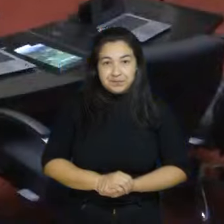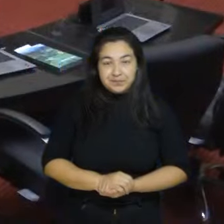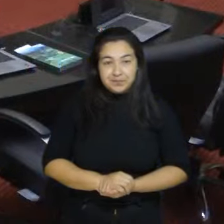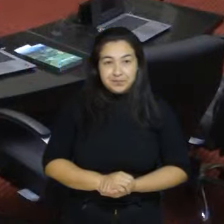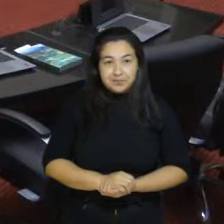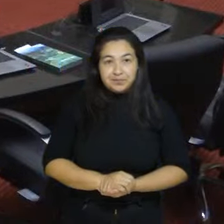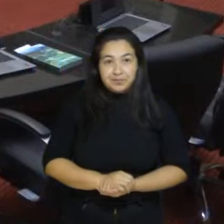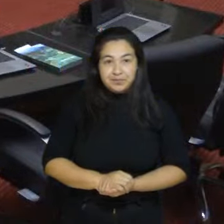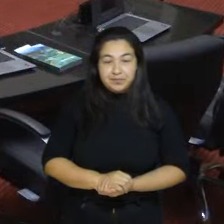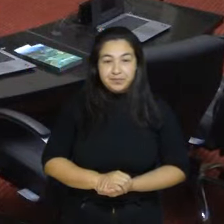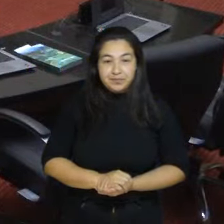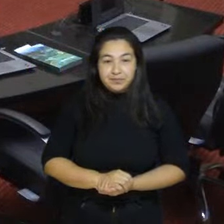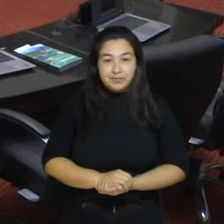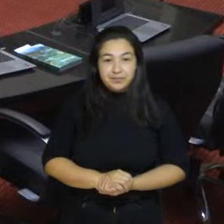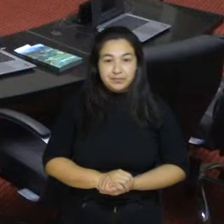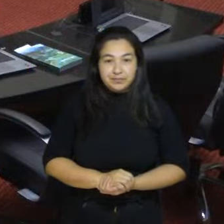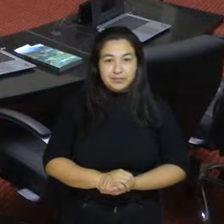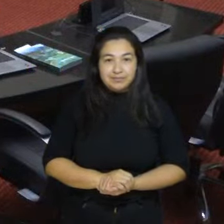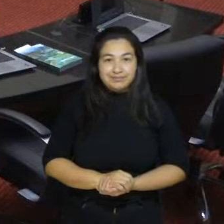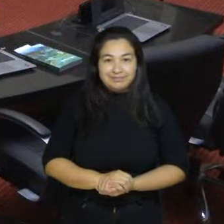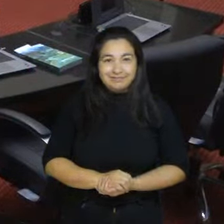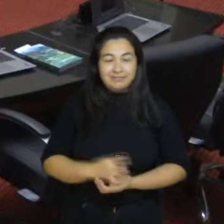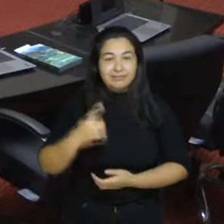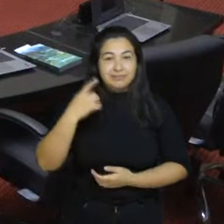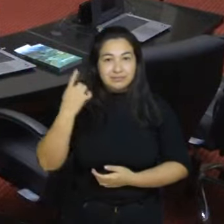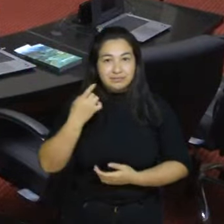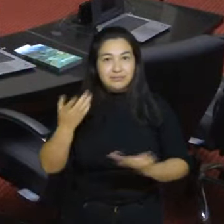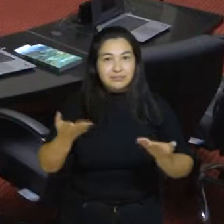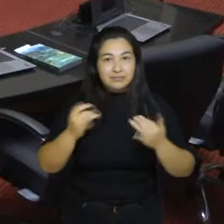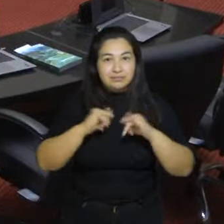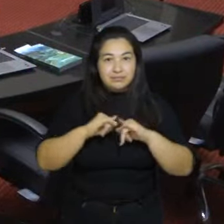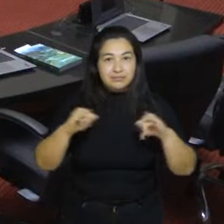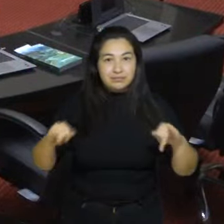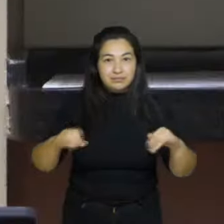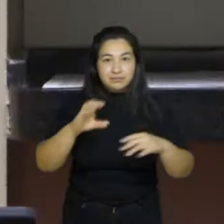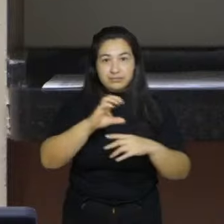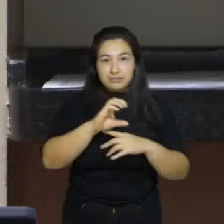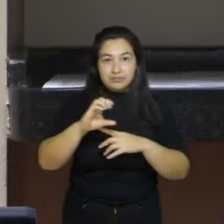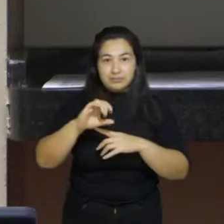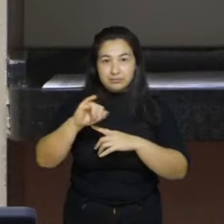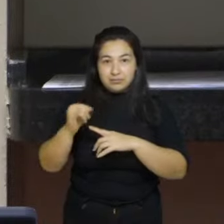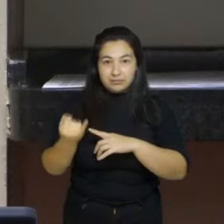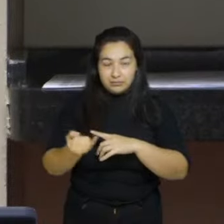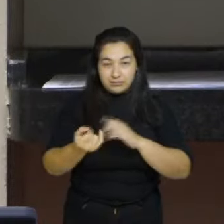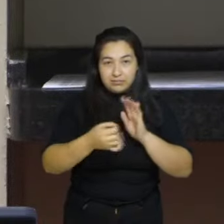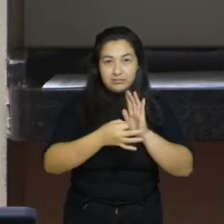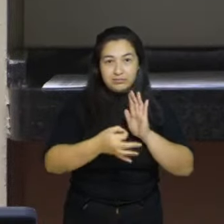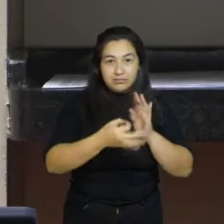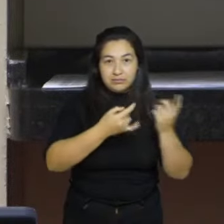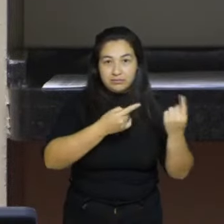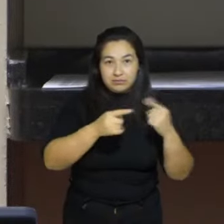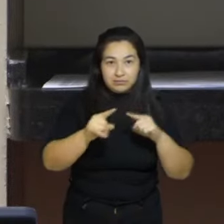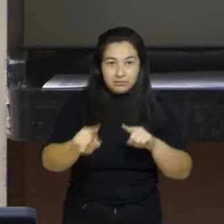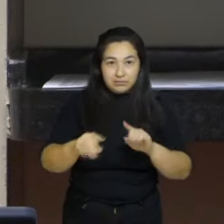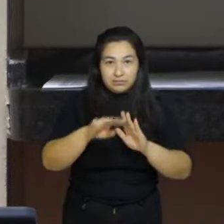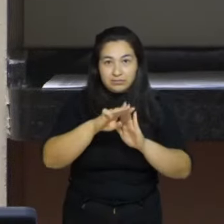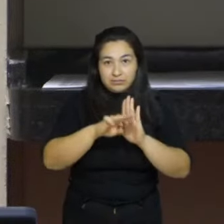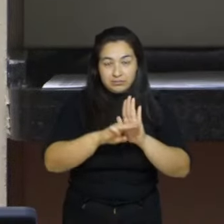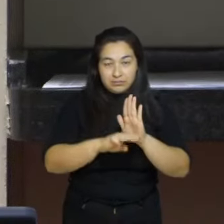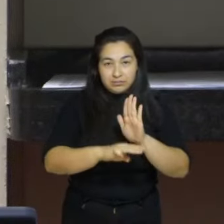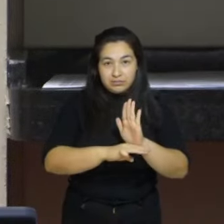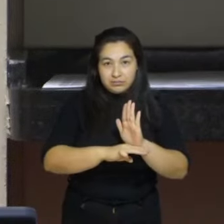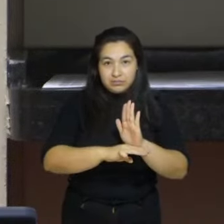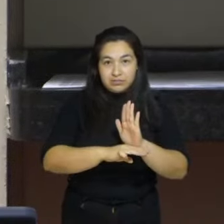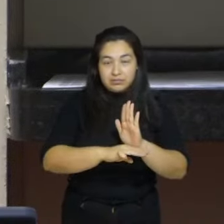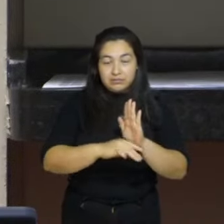médico esta presidência comunica que a comissão de constituição e justiça apresentou parecer contrário à seguintes matérias E essas terão seus